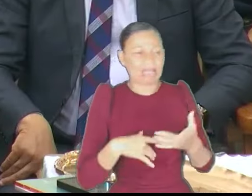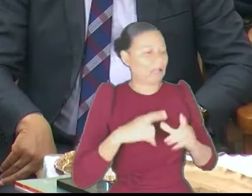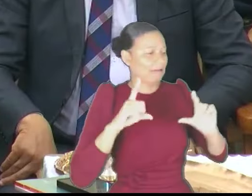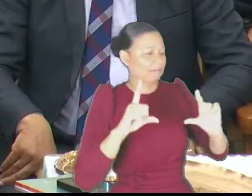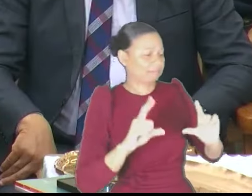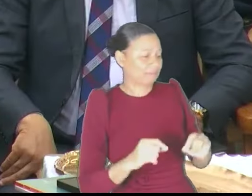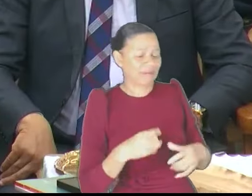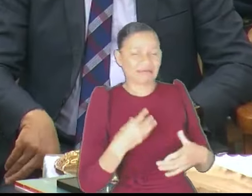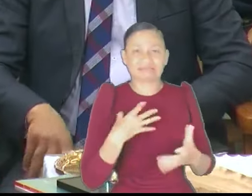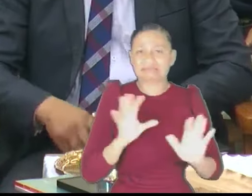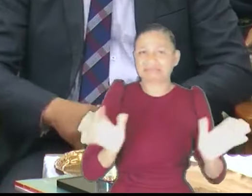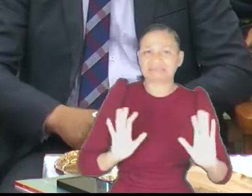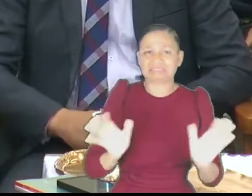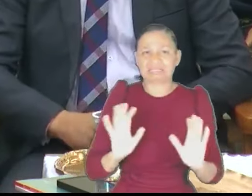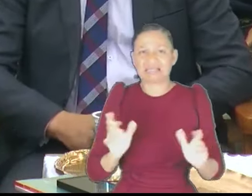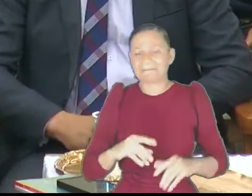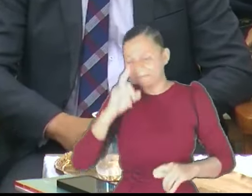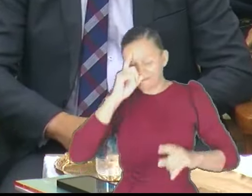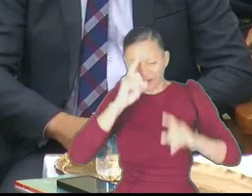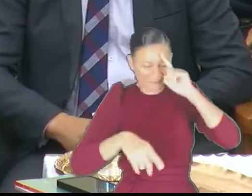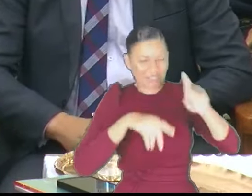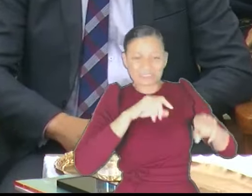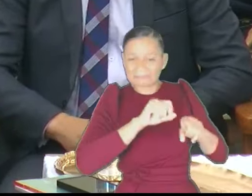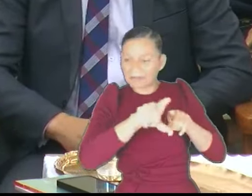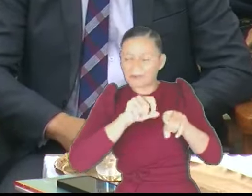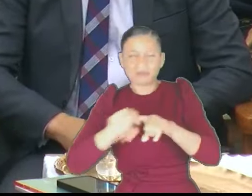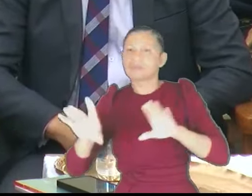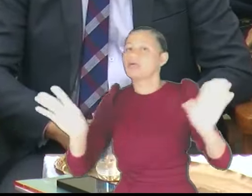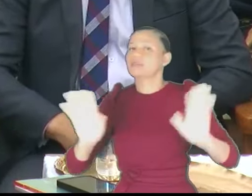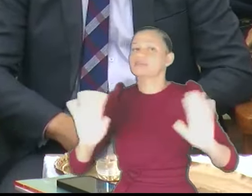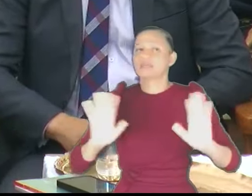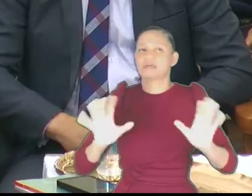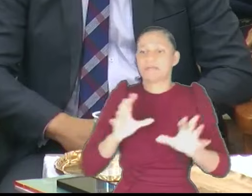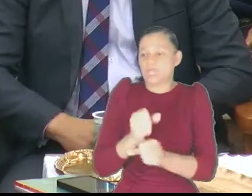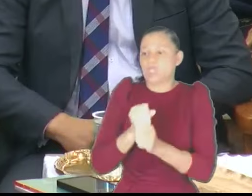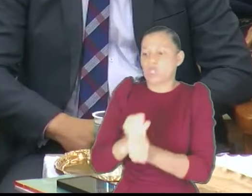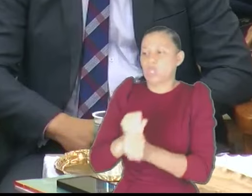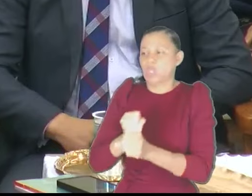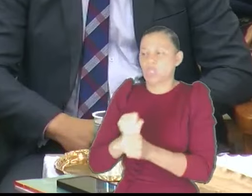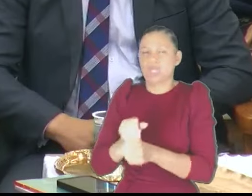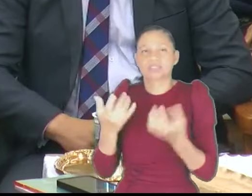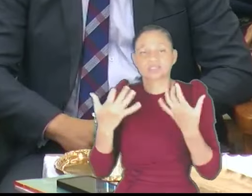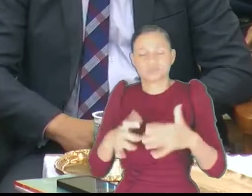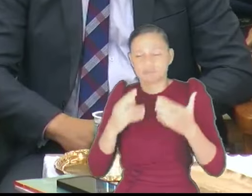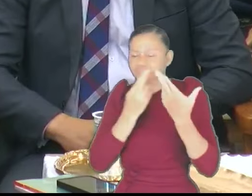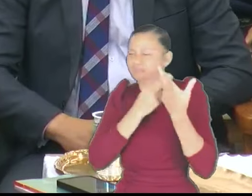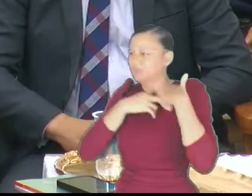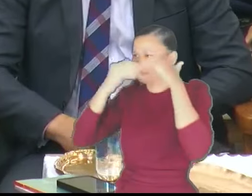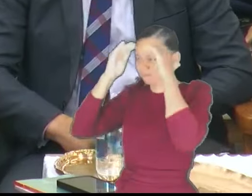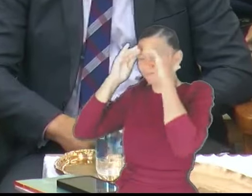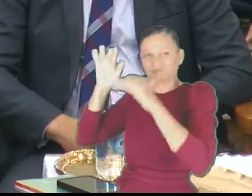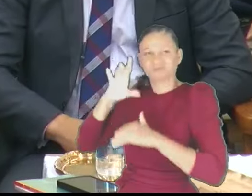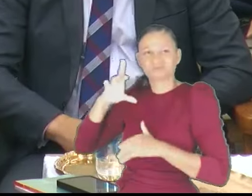vai fazer falta. Nós não estamos aqui para mandar ninguém embora, mas também nós não estamos aqui para segurar ninguém que não queira estar comprometido com Deus, comprometido com a